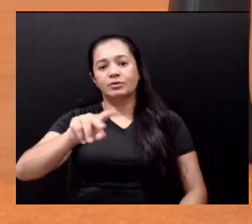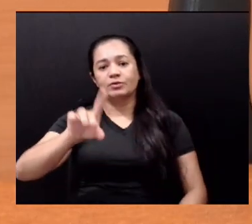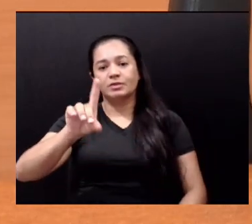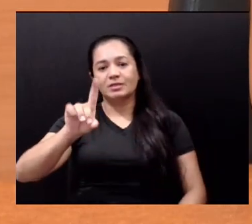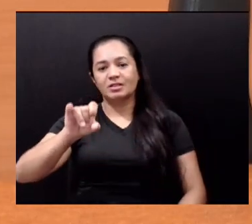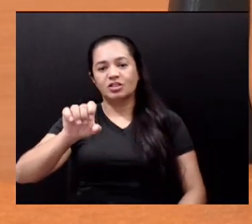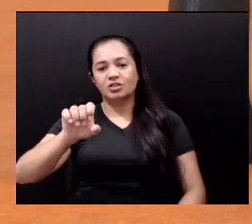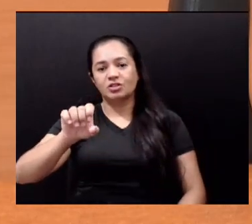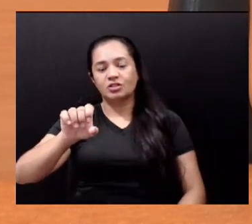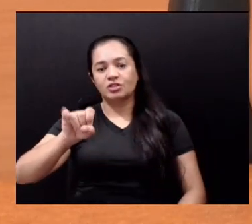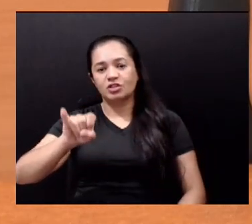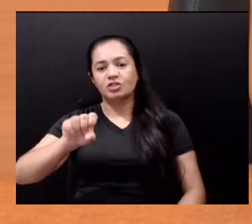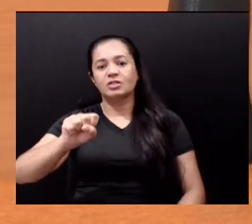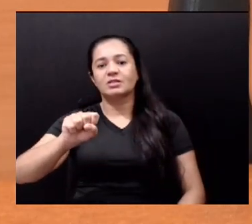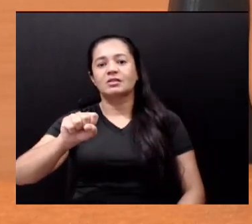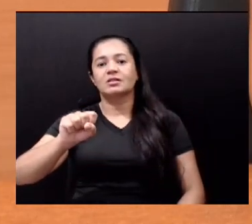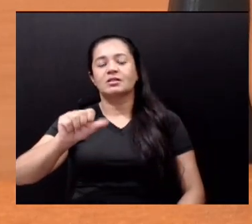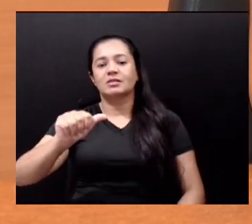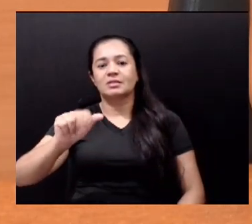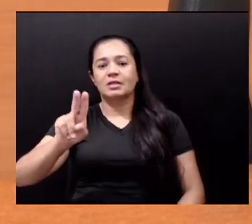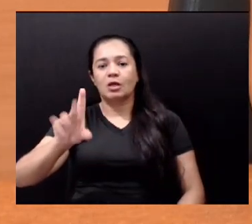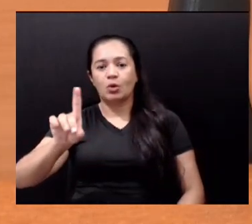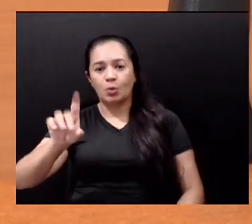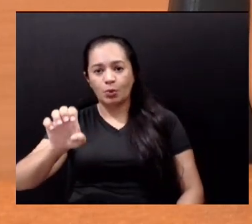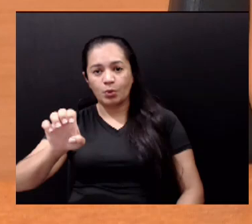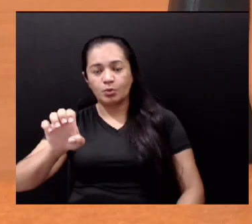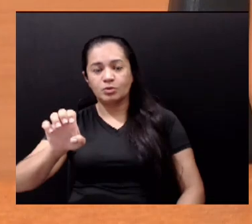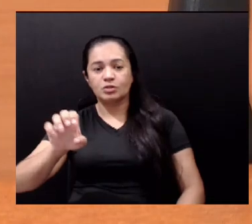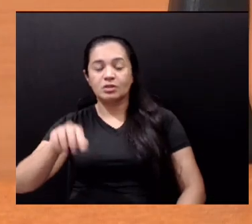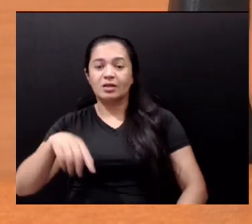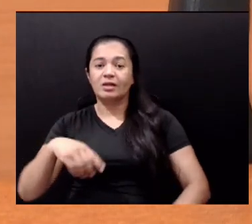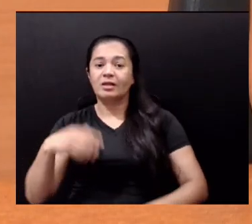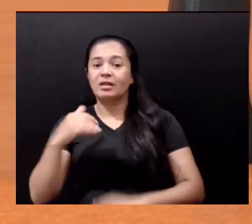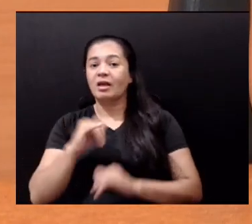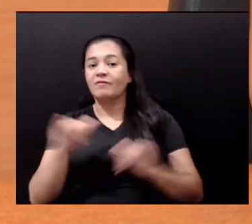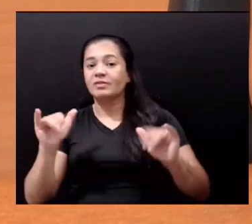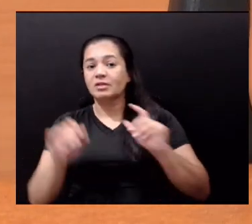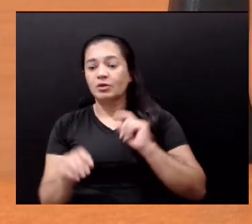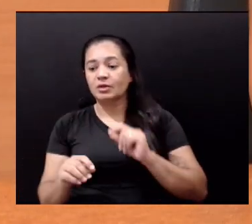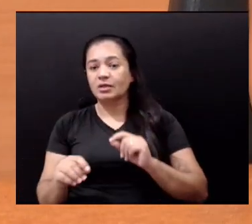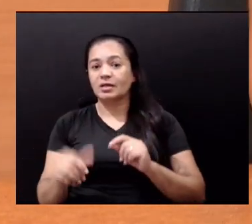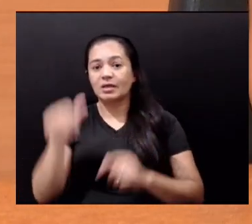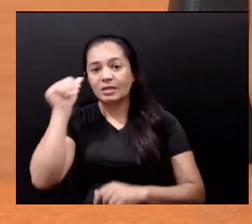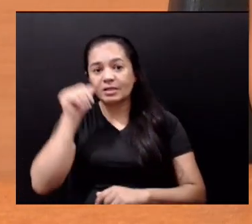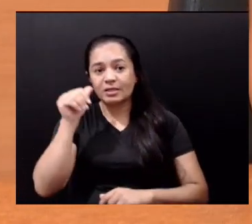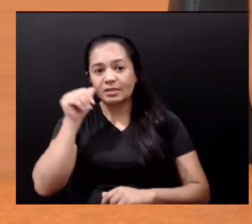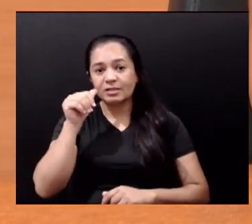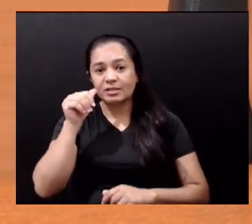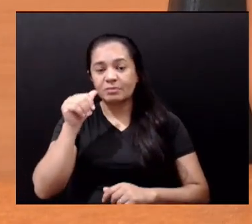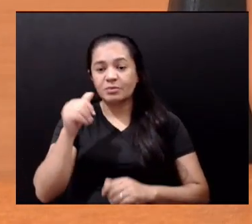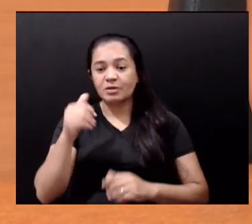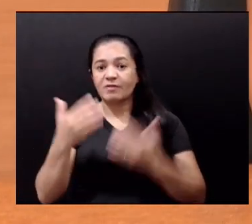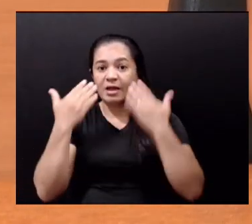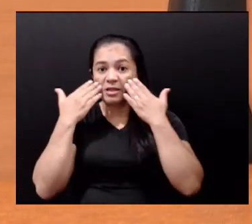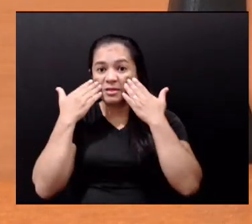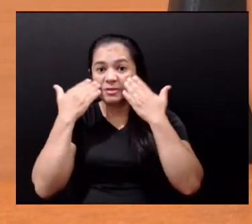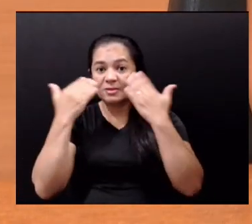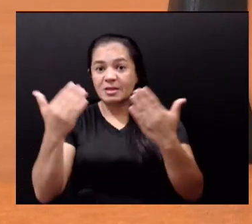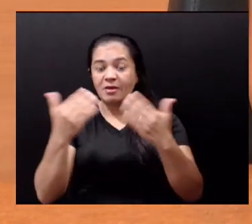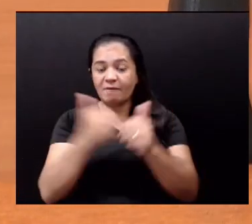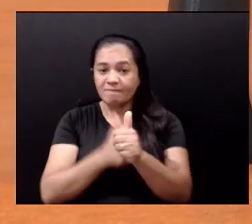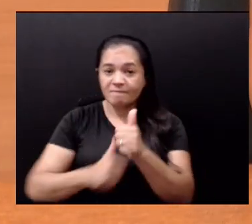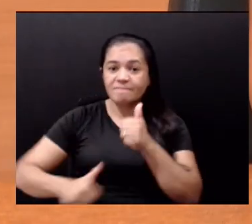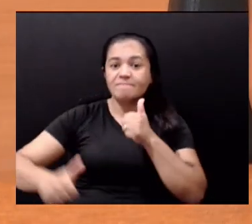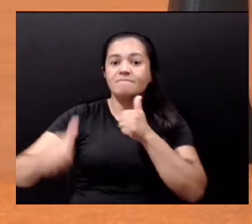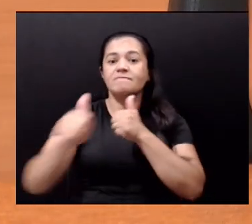E dizer assim que foram a linha de frente contra aquele genocídio, as mulheres que têm sido a linha de frente no embate